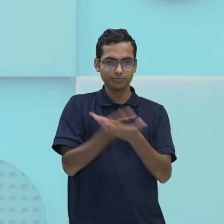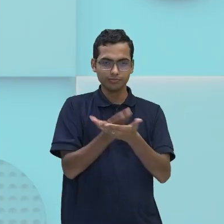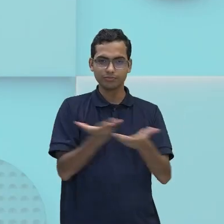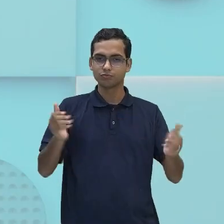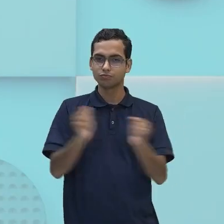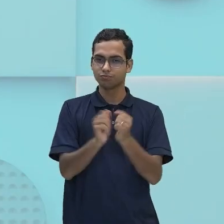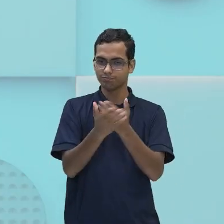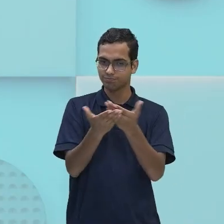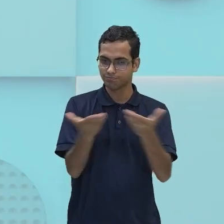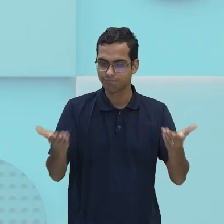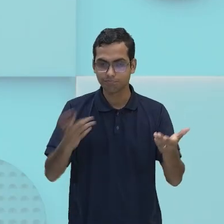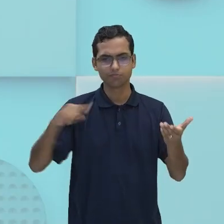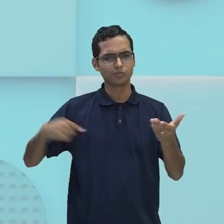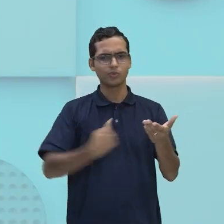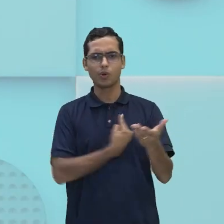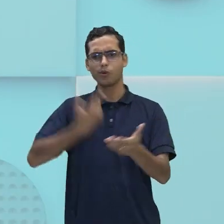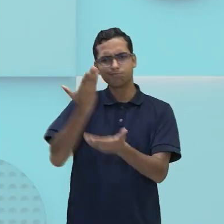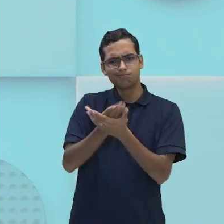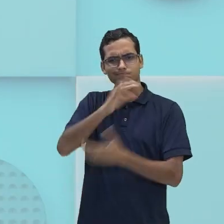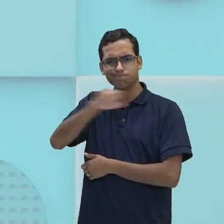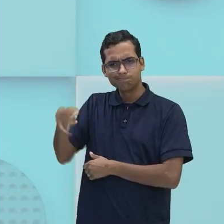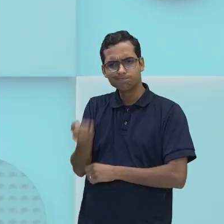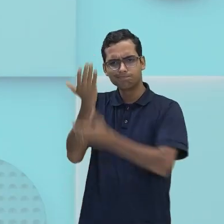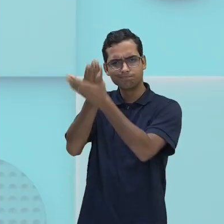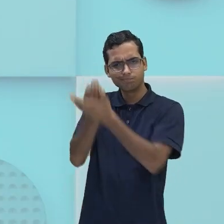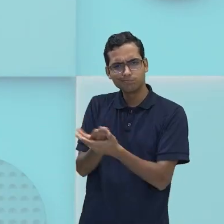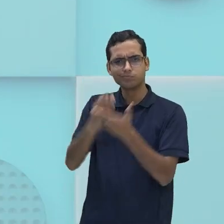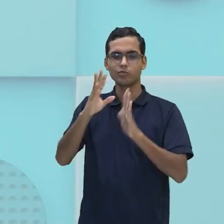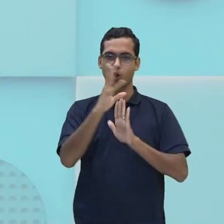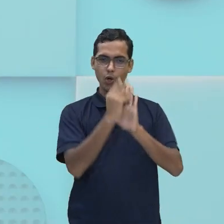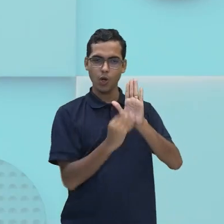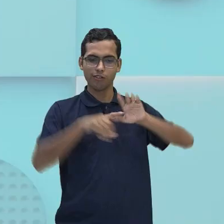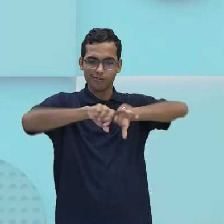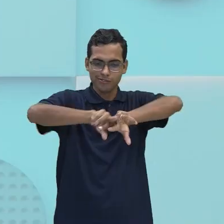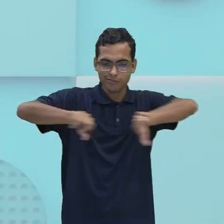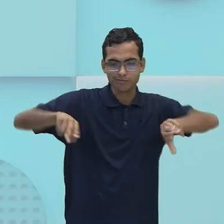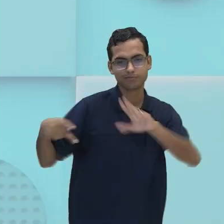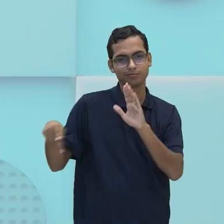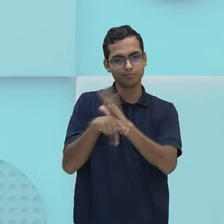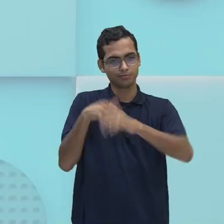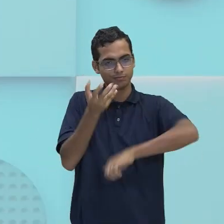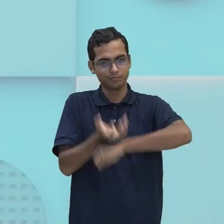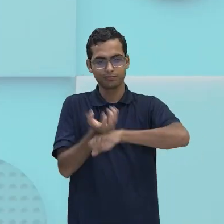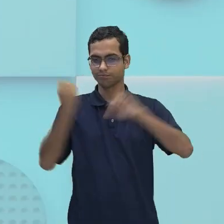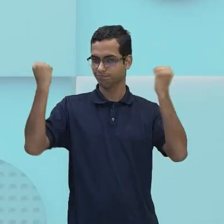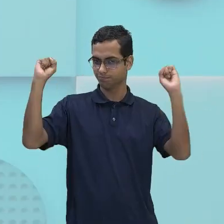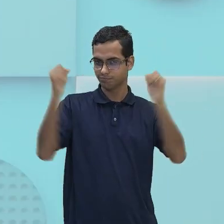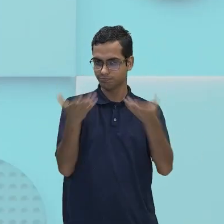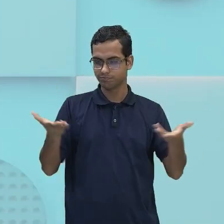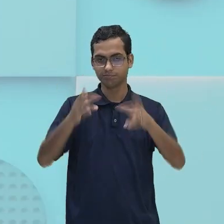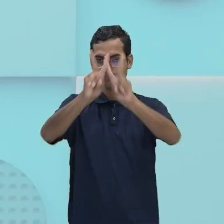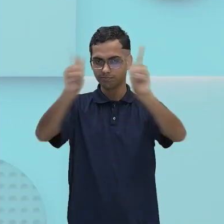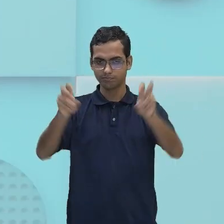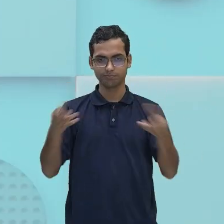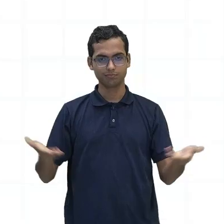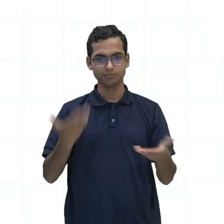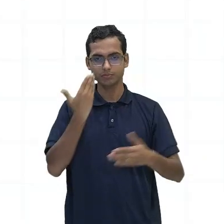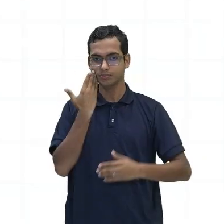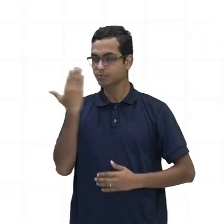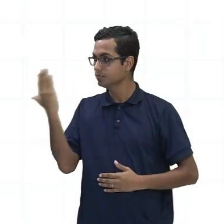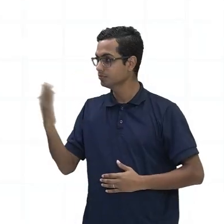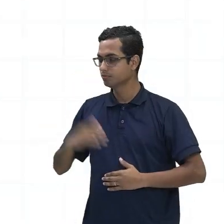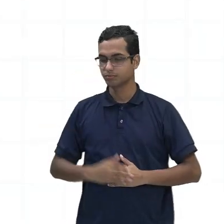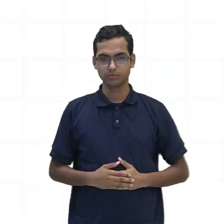com vocês para nós explorarmos mais um conteúdo da disciplina de Educação Física. Vamos ver qual será a nossa aula de